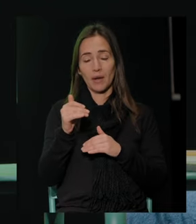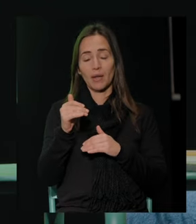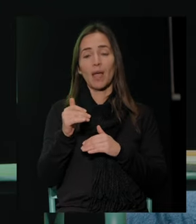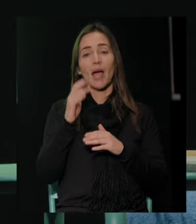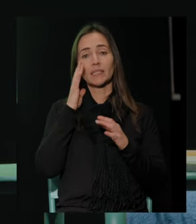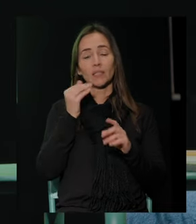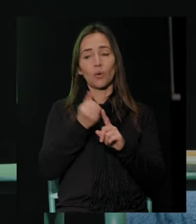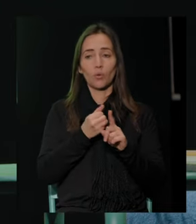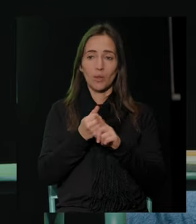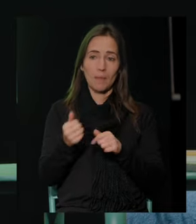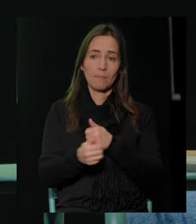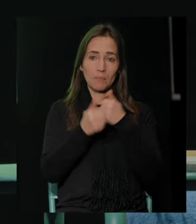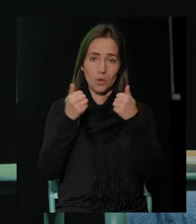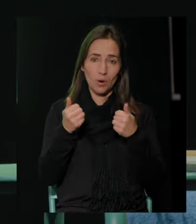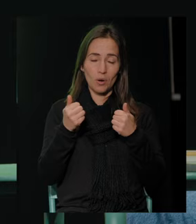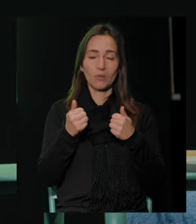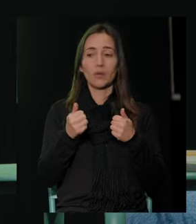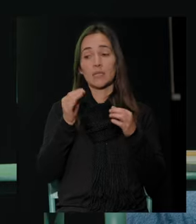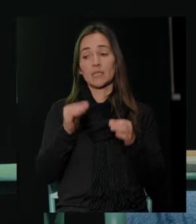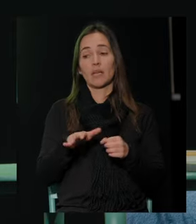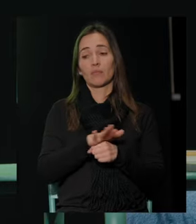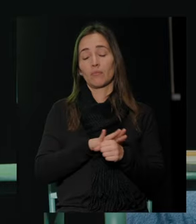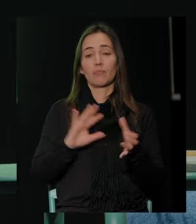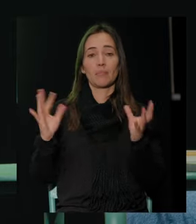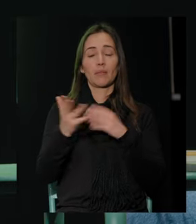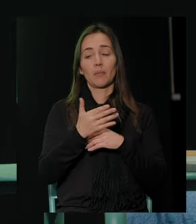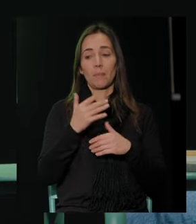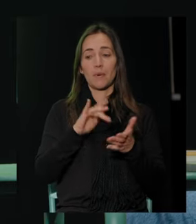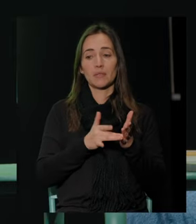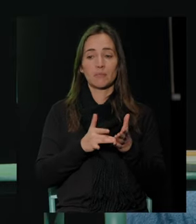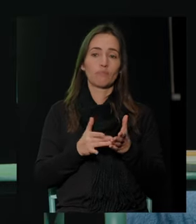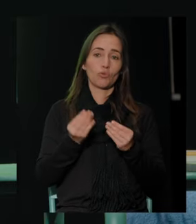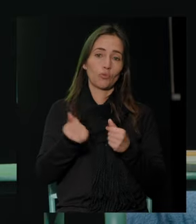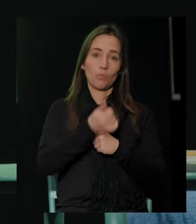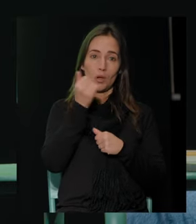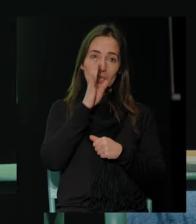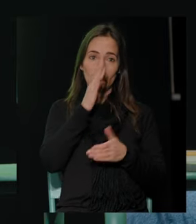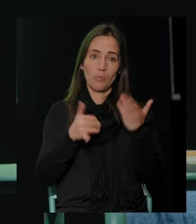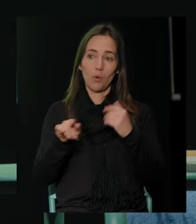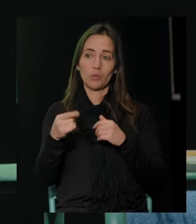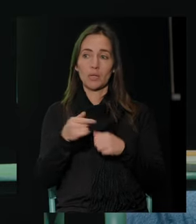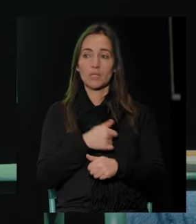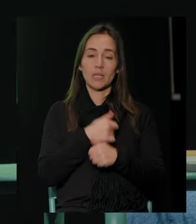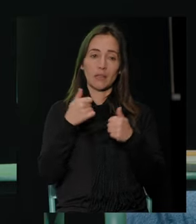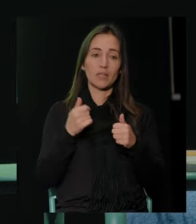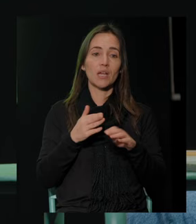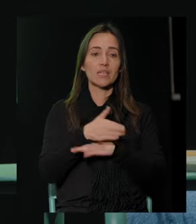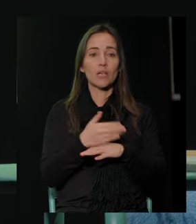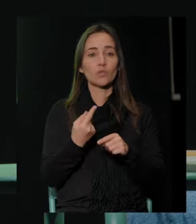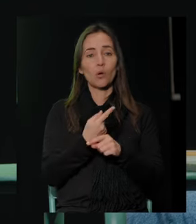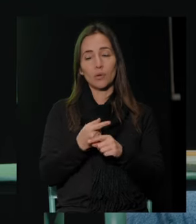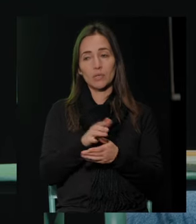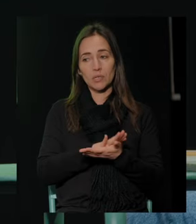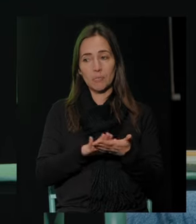forma muito mais eficaz, certamente no panorama brasileiro incomparavelmente mais eficaz que outras cidades, o acesso a produtos